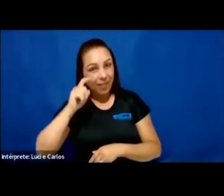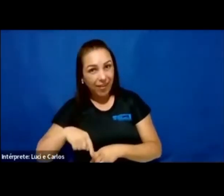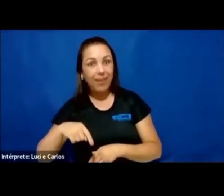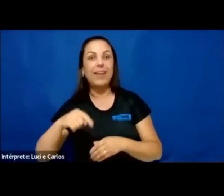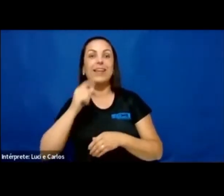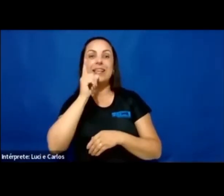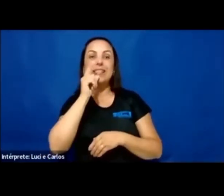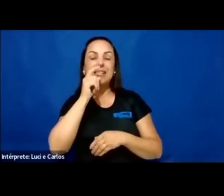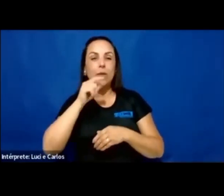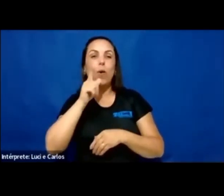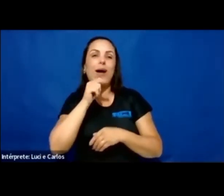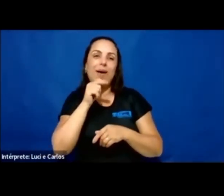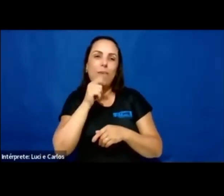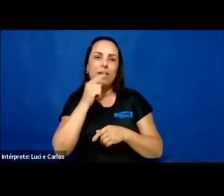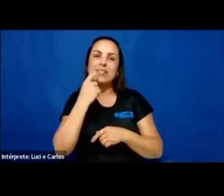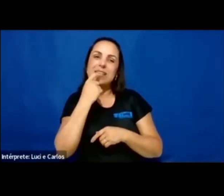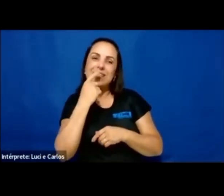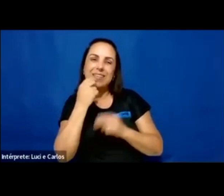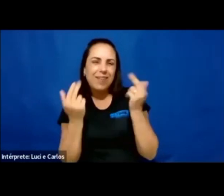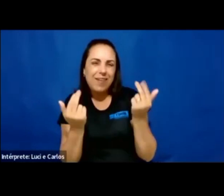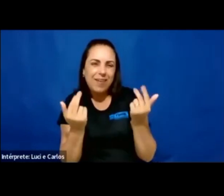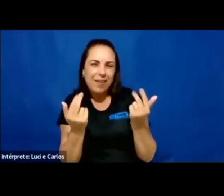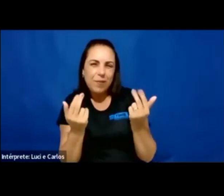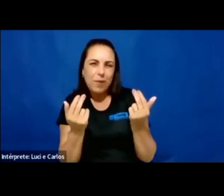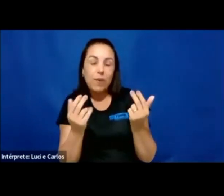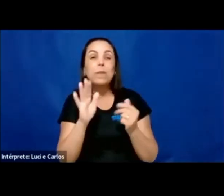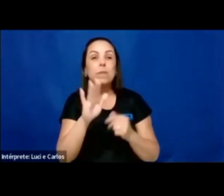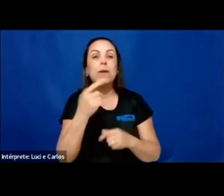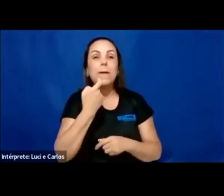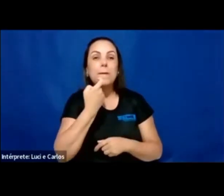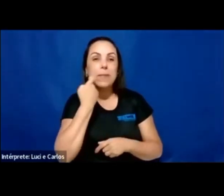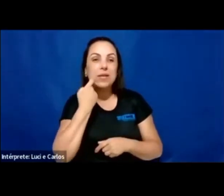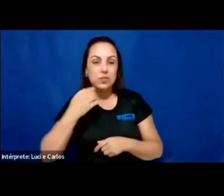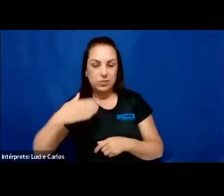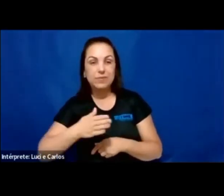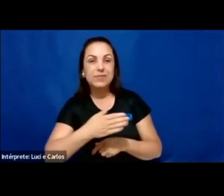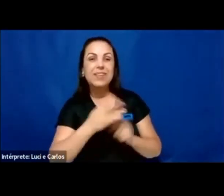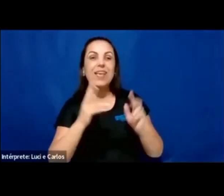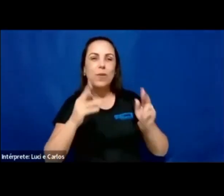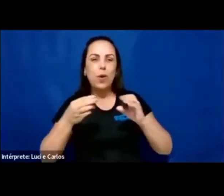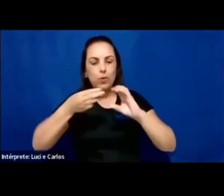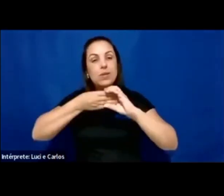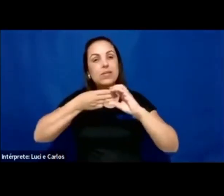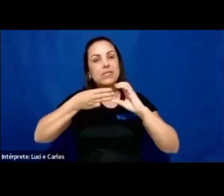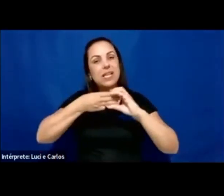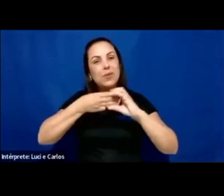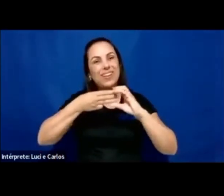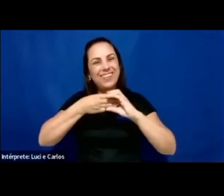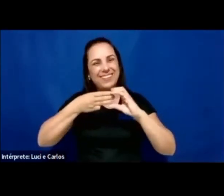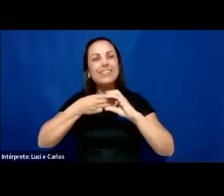lá e pega. Certo? Você imagina que as células vão ser o seu sistema imunológico. Então entrou alguma coisa estranha, o seu corpo vai lá e